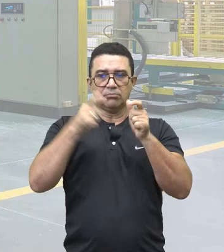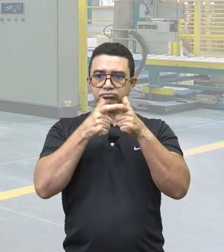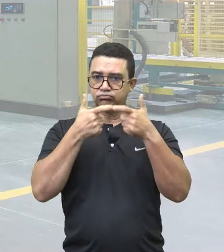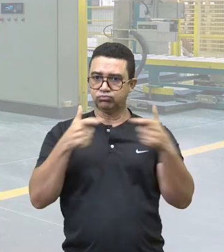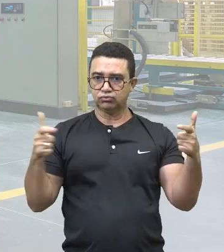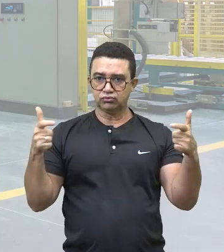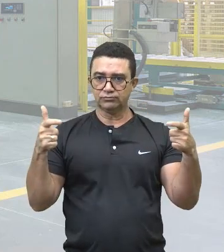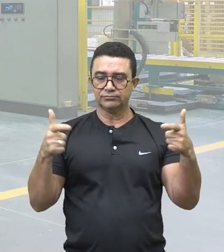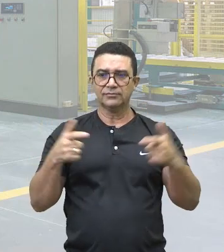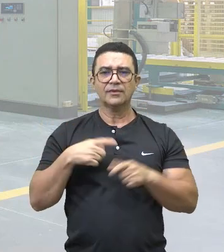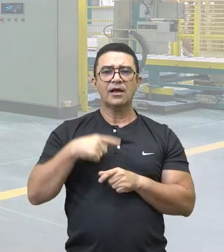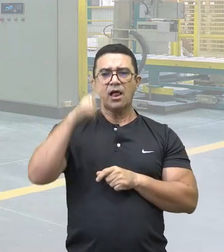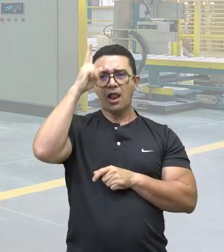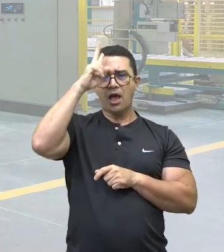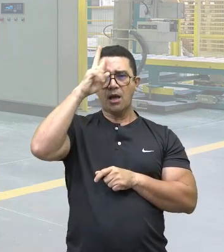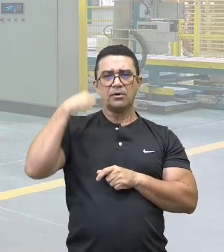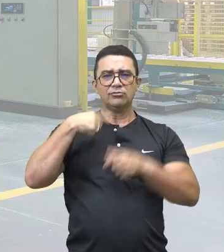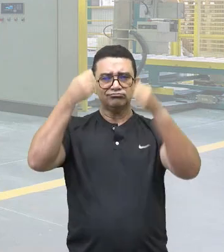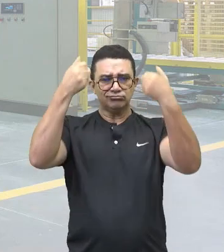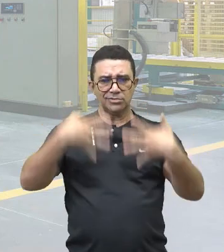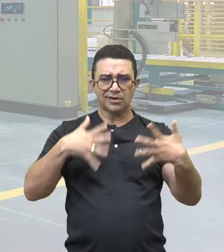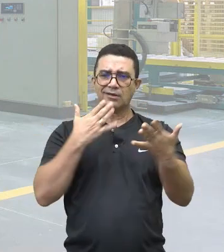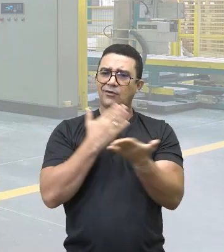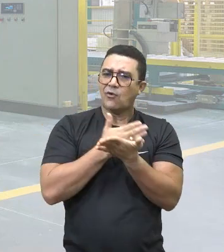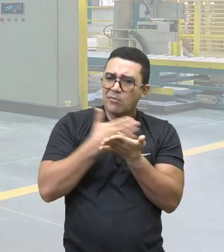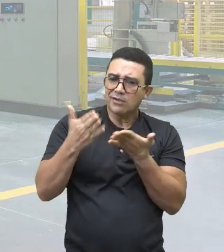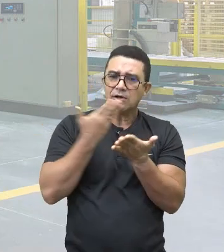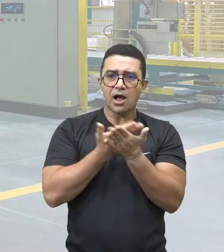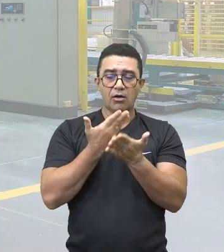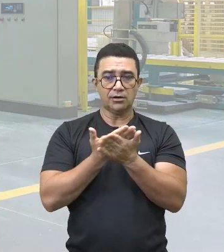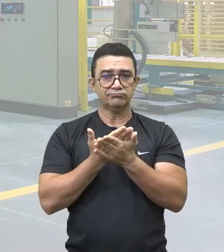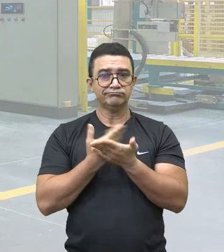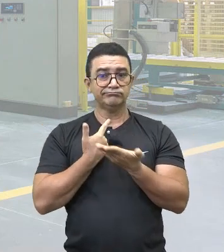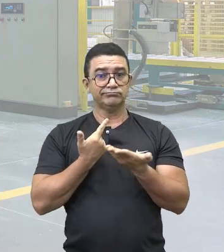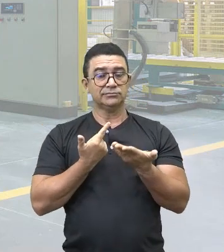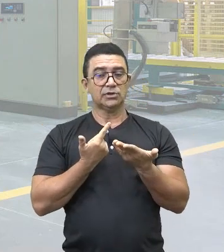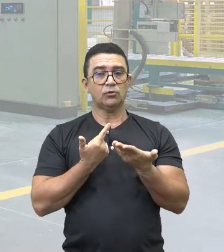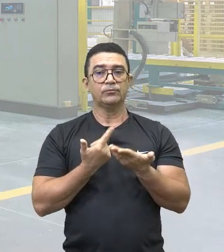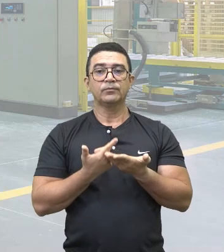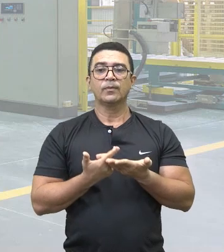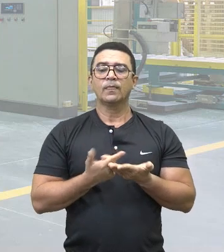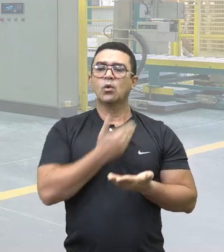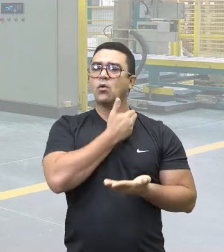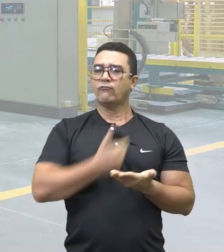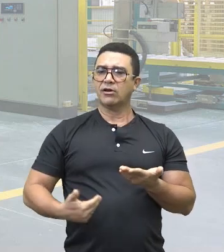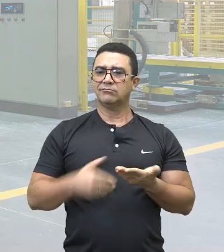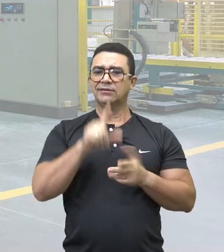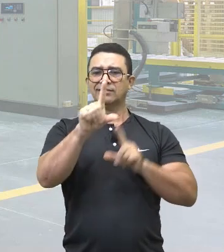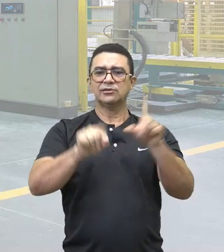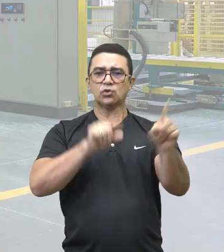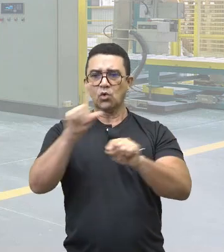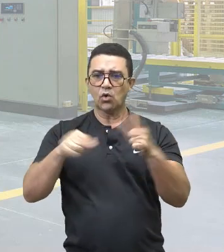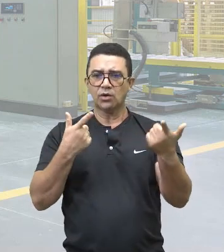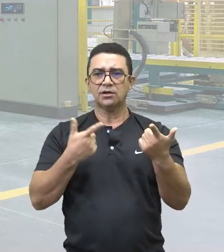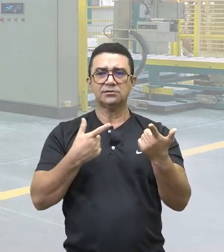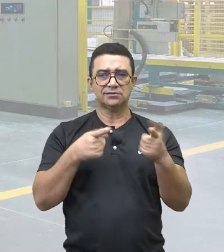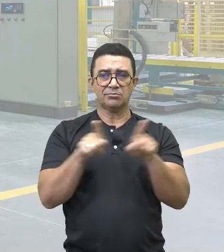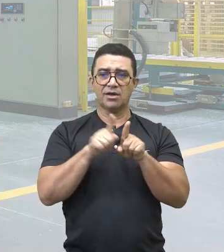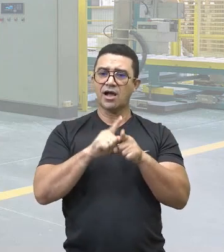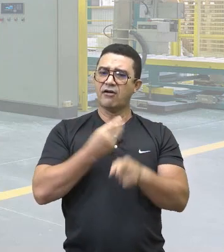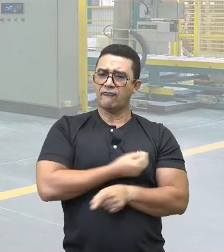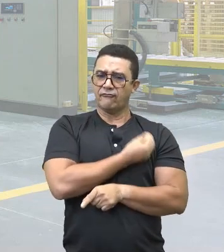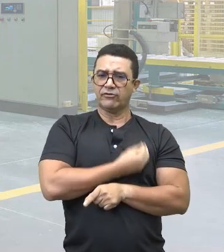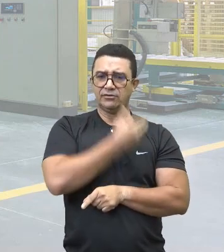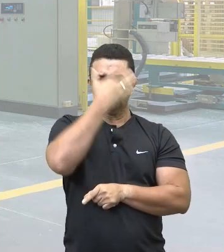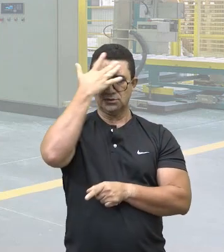aumentando. Lembra do que eu falei na aula, no começo da aula? Decisões lá de cima afetam a vida de muitas pessoas aqui. E a gente tem, ao longo de